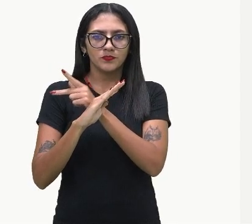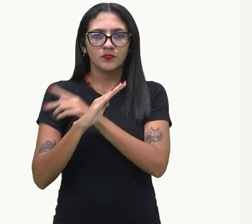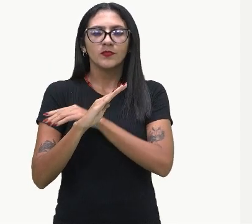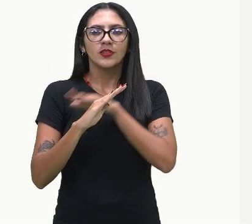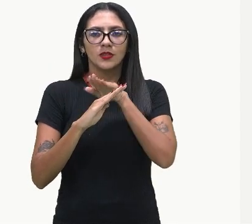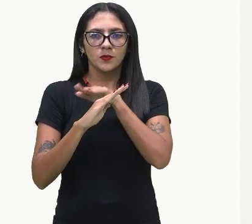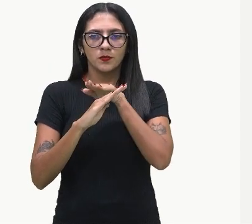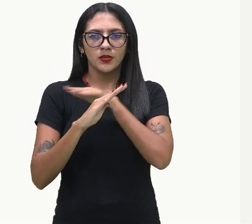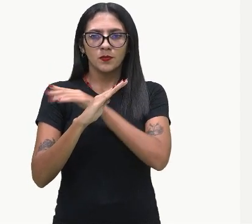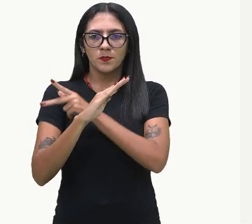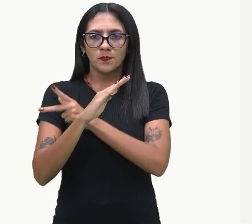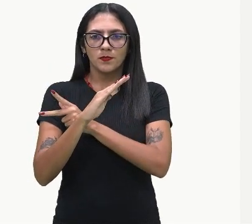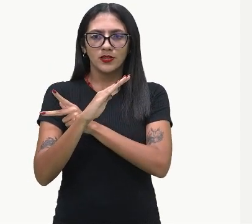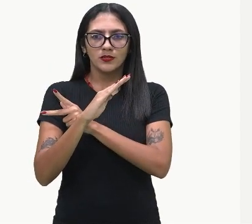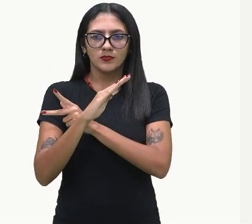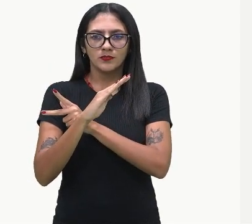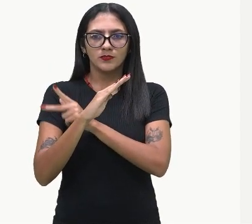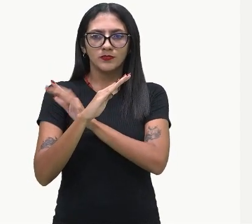PC.